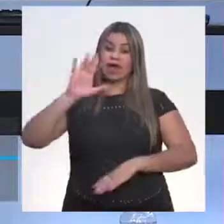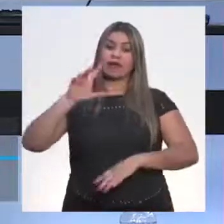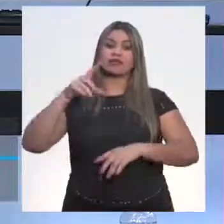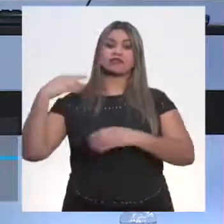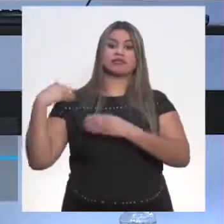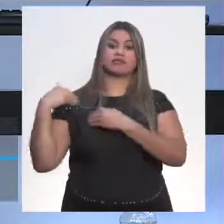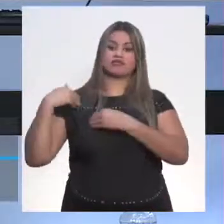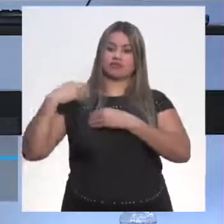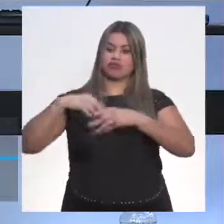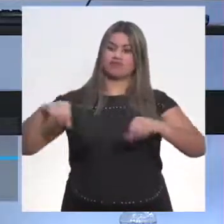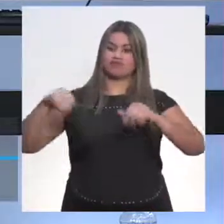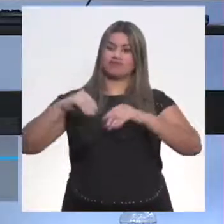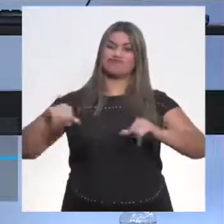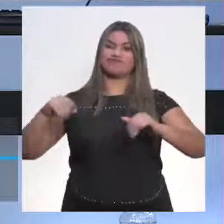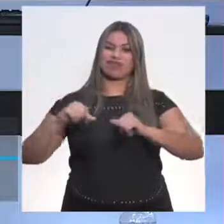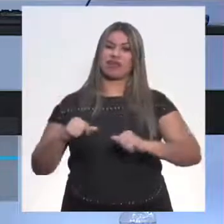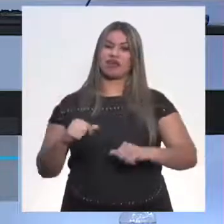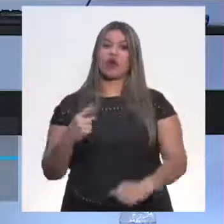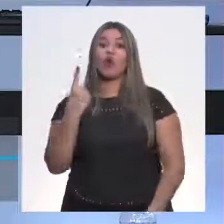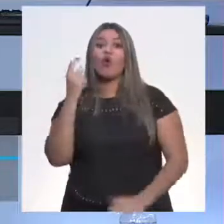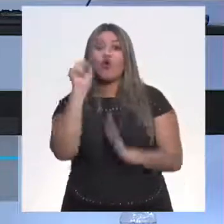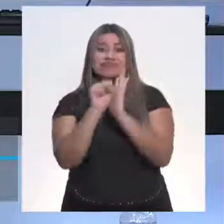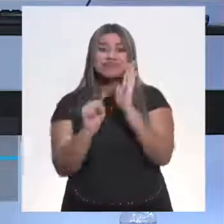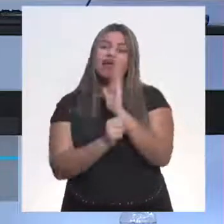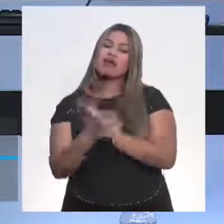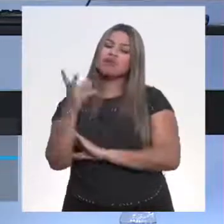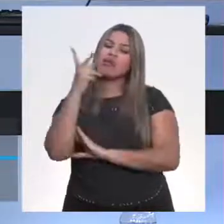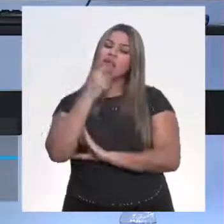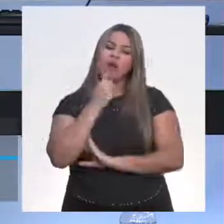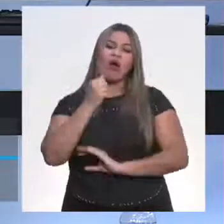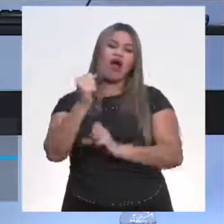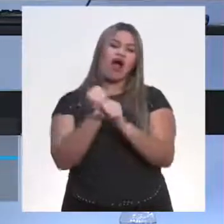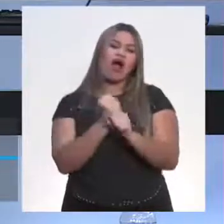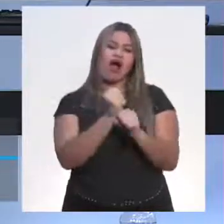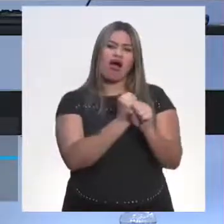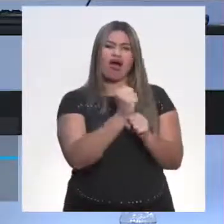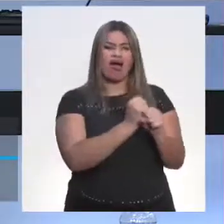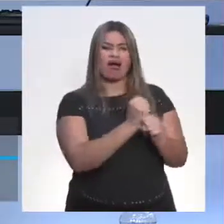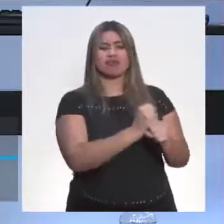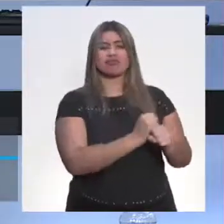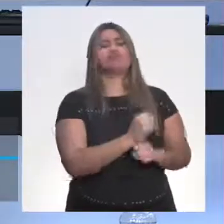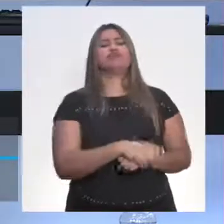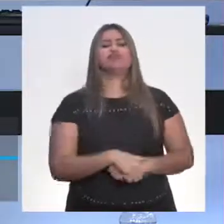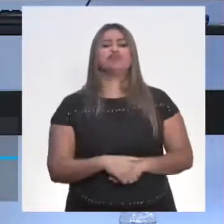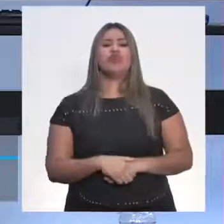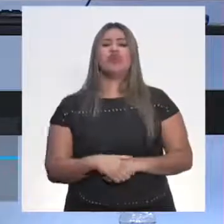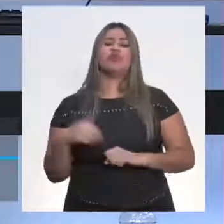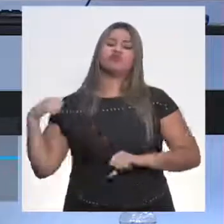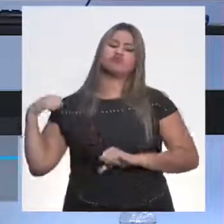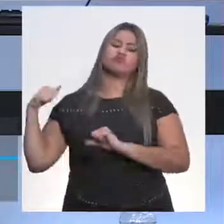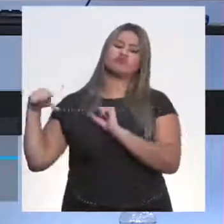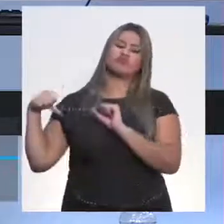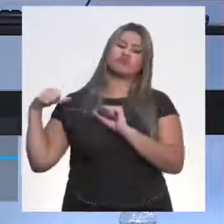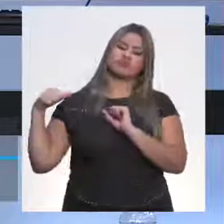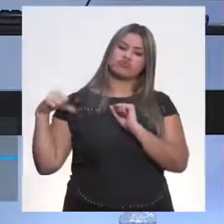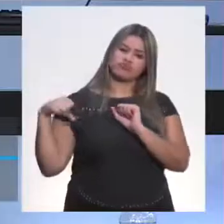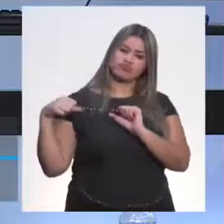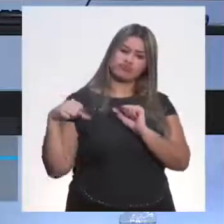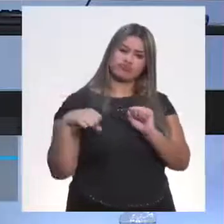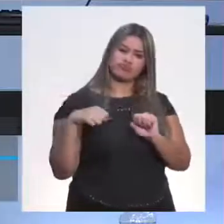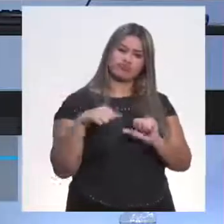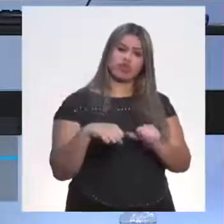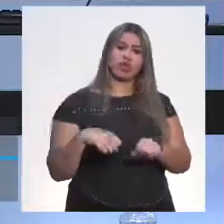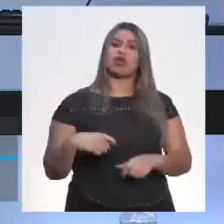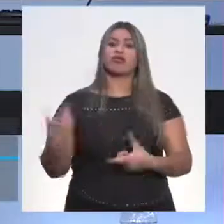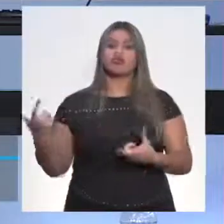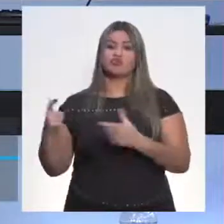nós passamos um século né mais de décadas né é transformando Essa realidade de